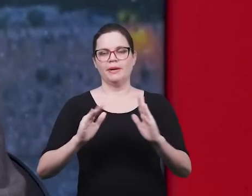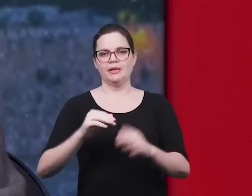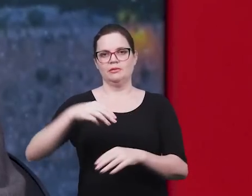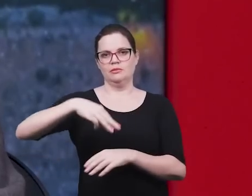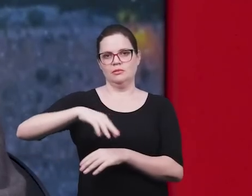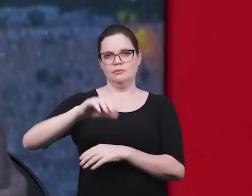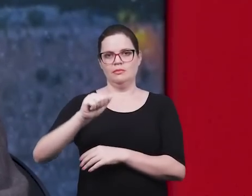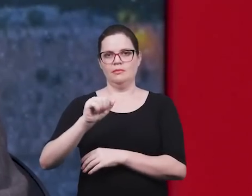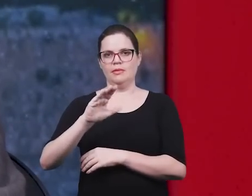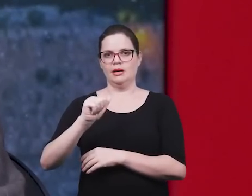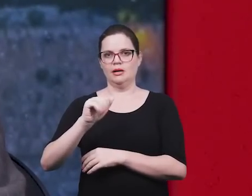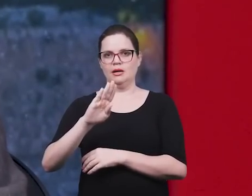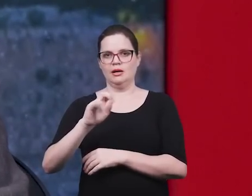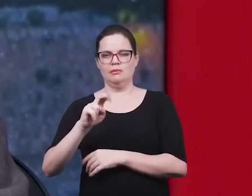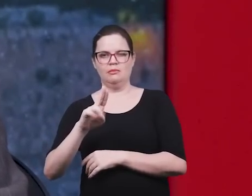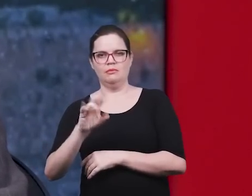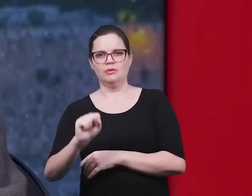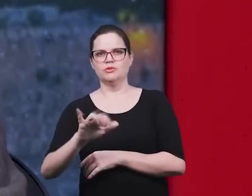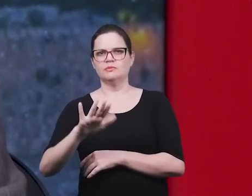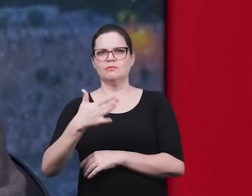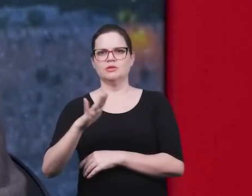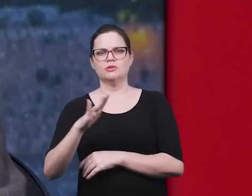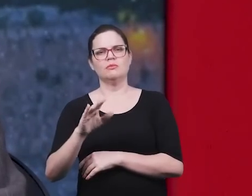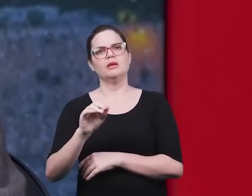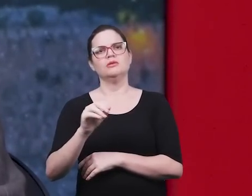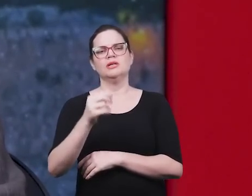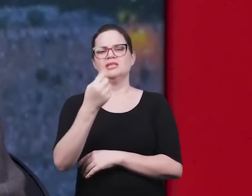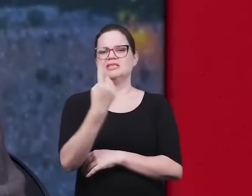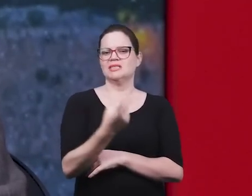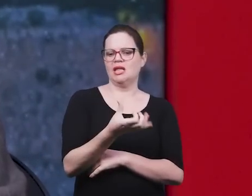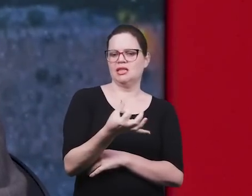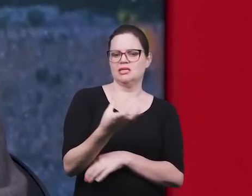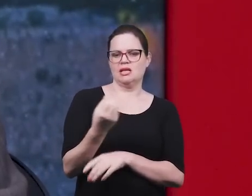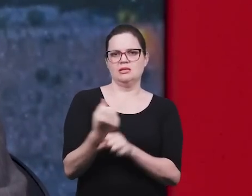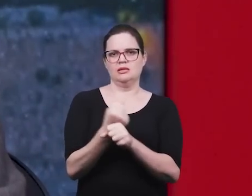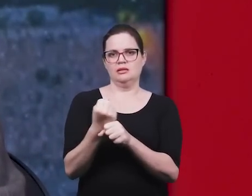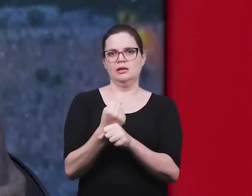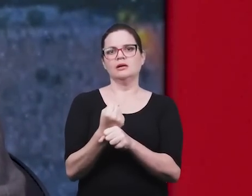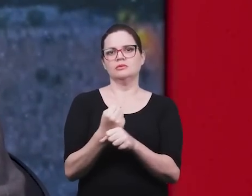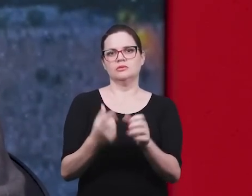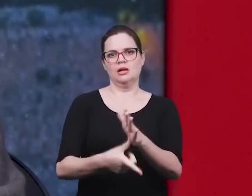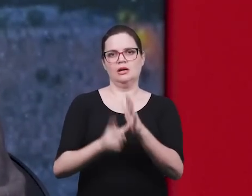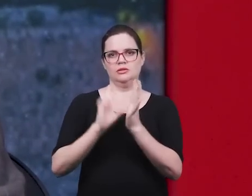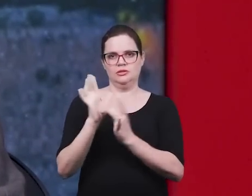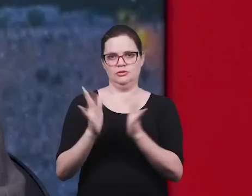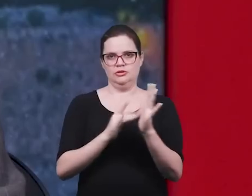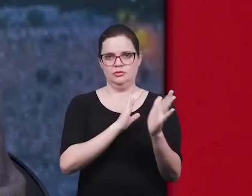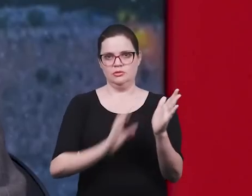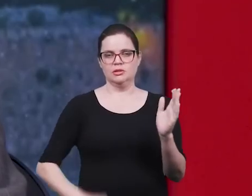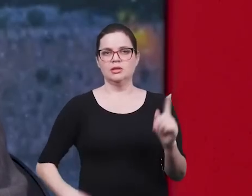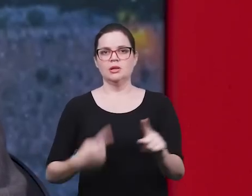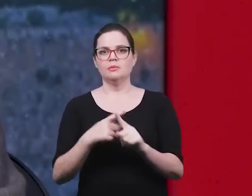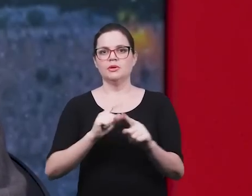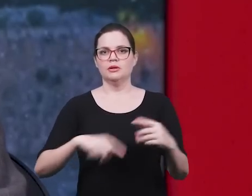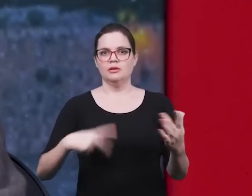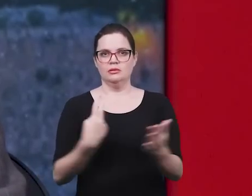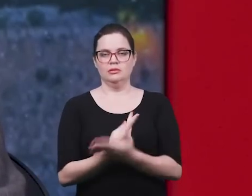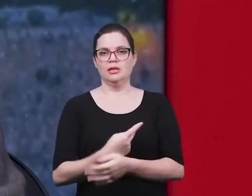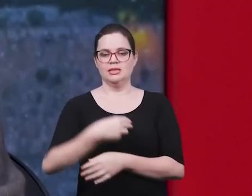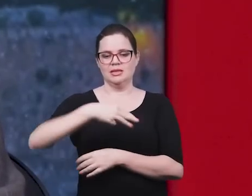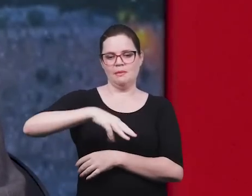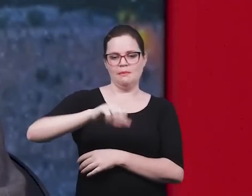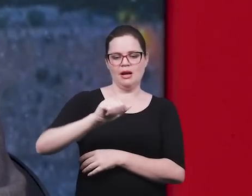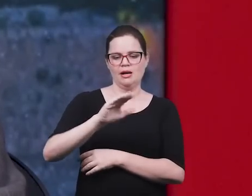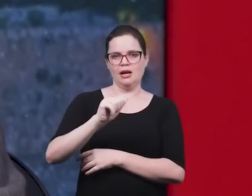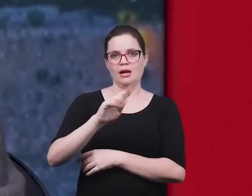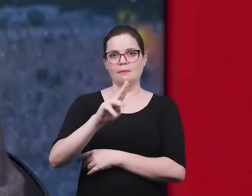Macabeus, aproximadamente no ano 160 a.C., exatamente pela vitória dos Macabeus sobre Antíoco Epifanes,